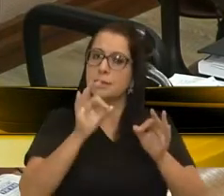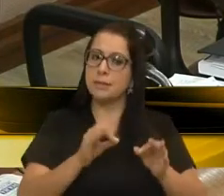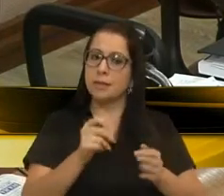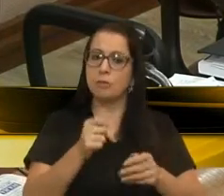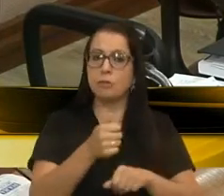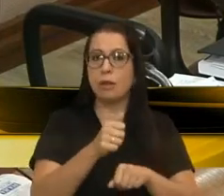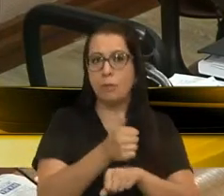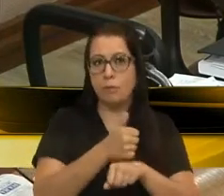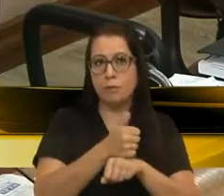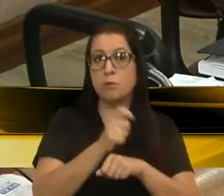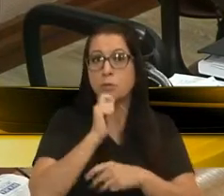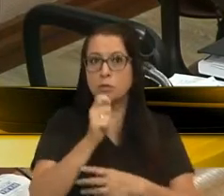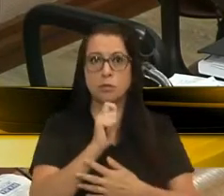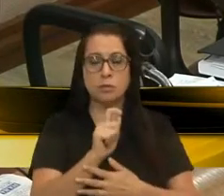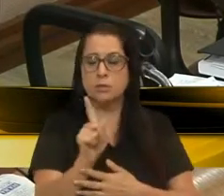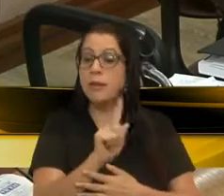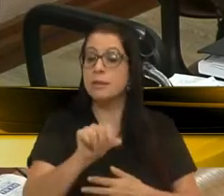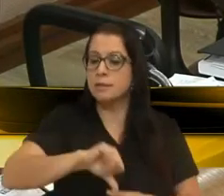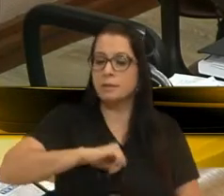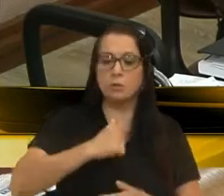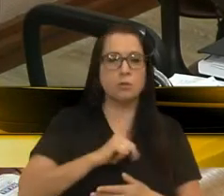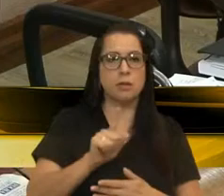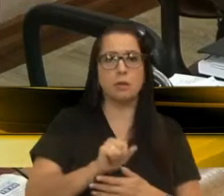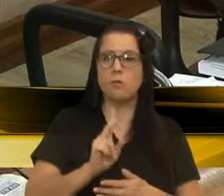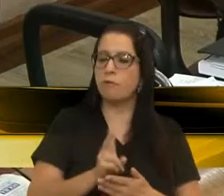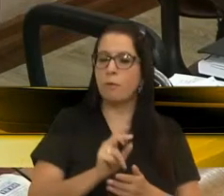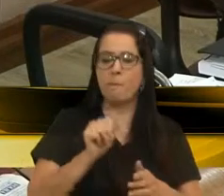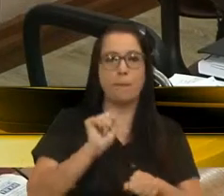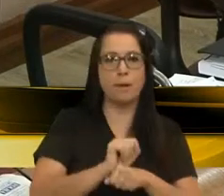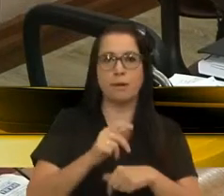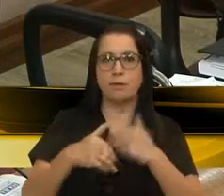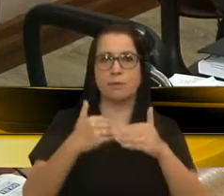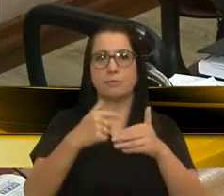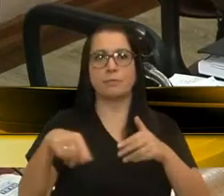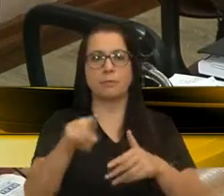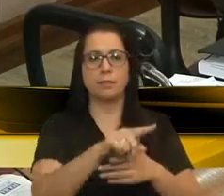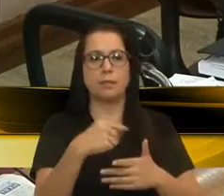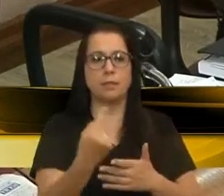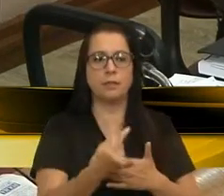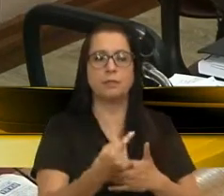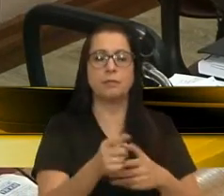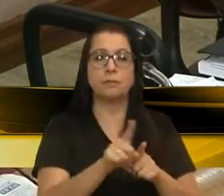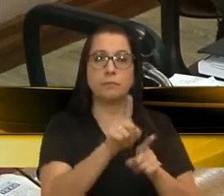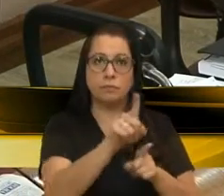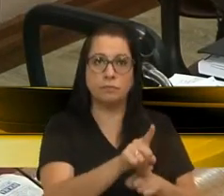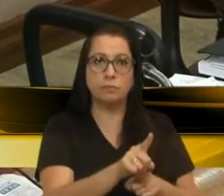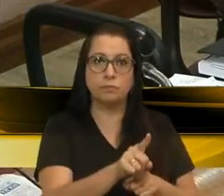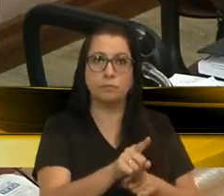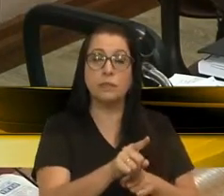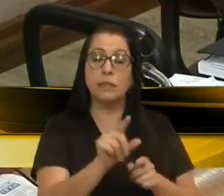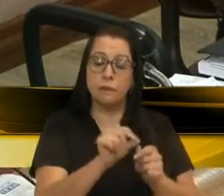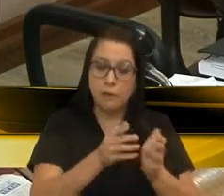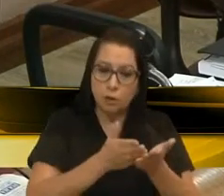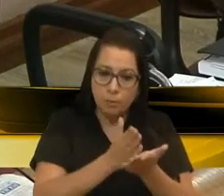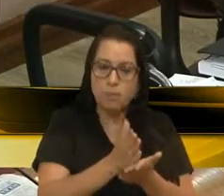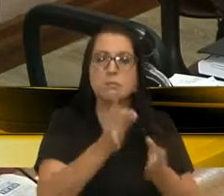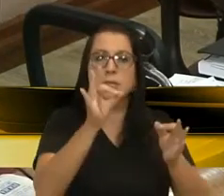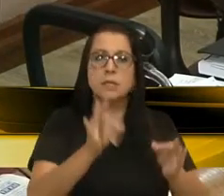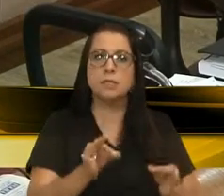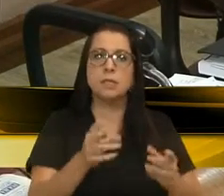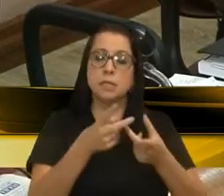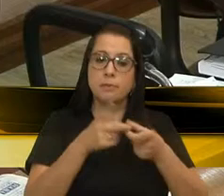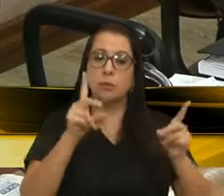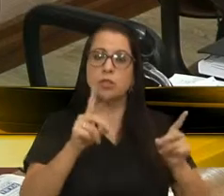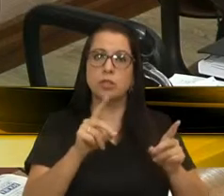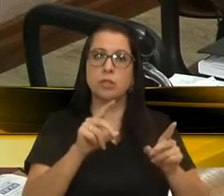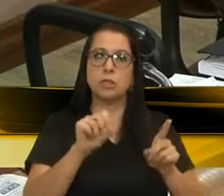Essas atitudes não nos impedirão de levar ao conhecimento do público os fatos, papel fundamental de que cumprimos honradamente a democracia e